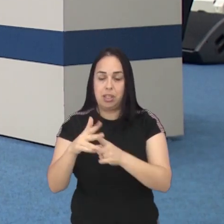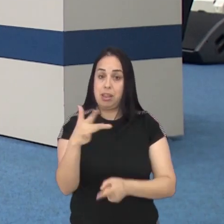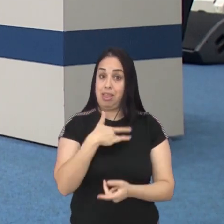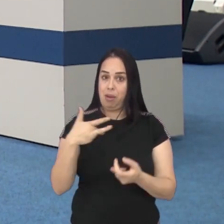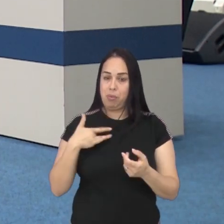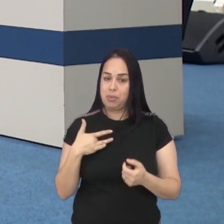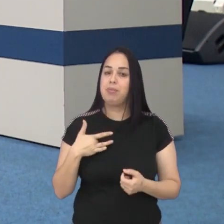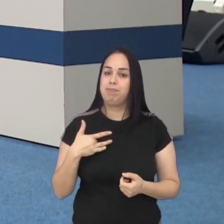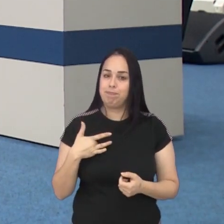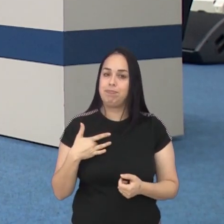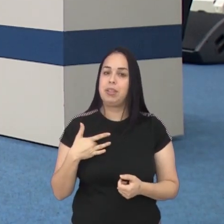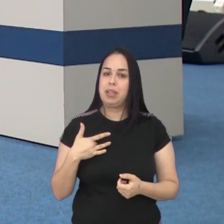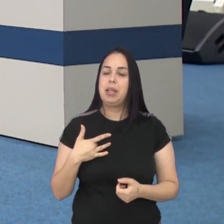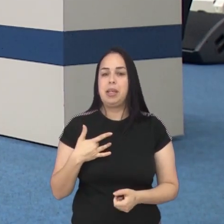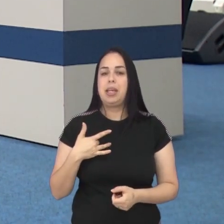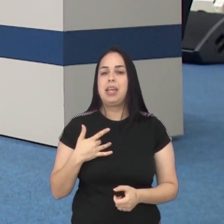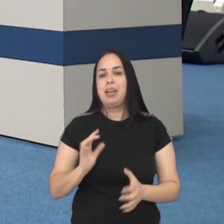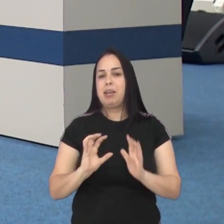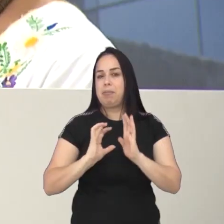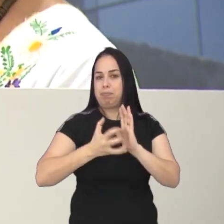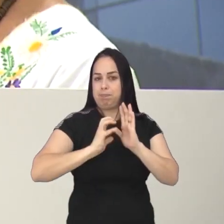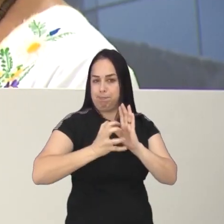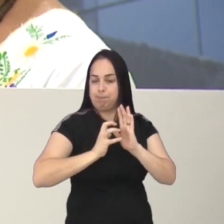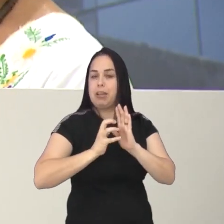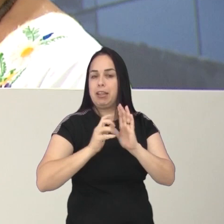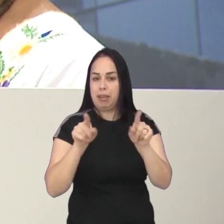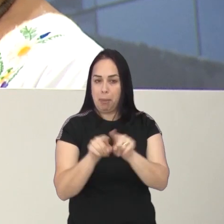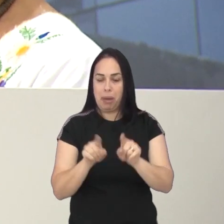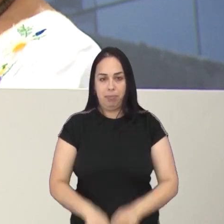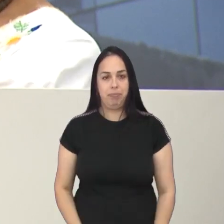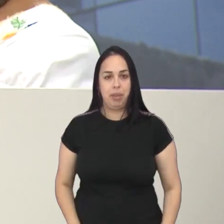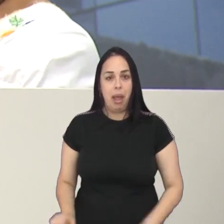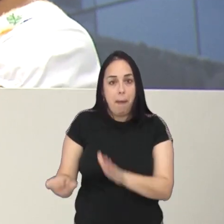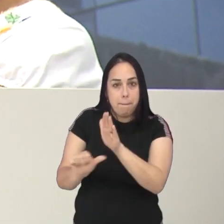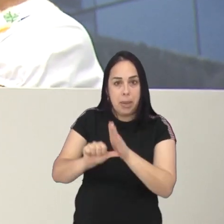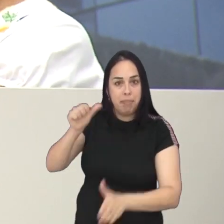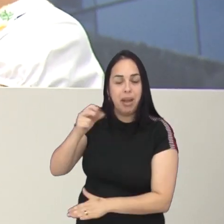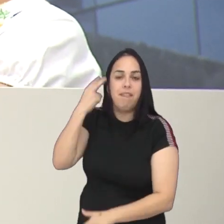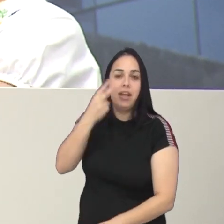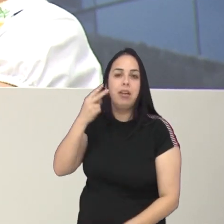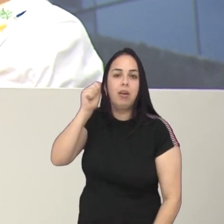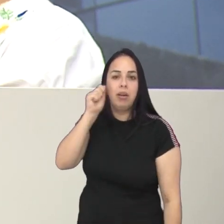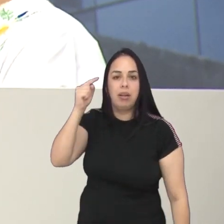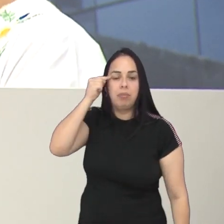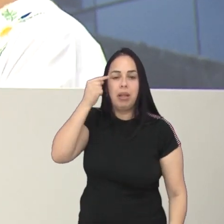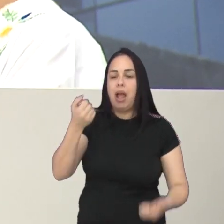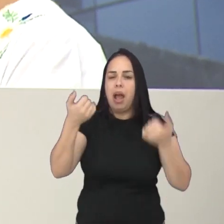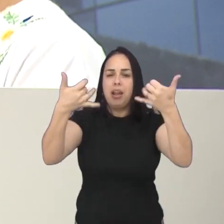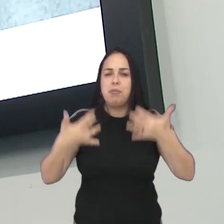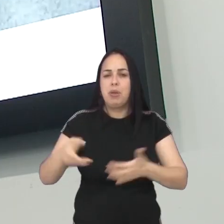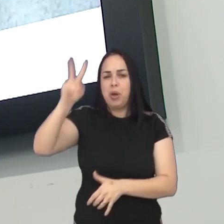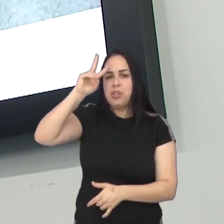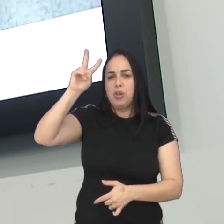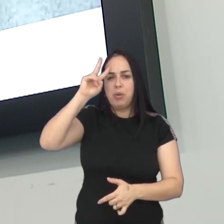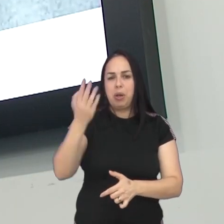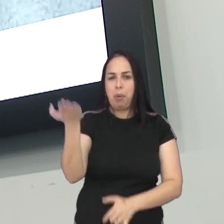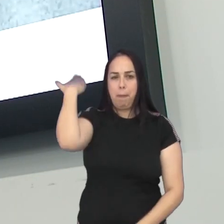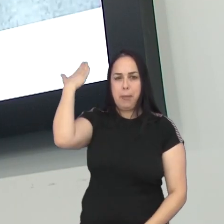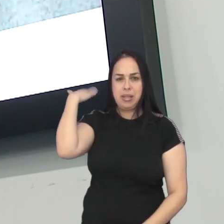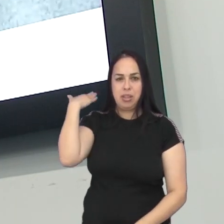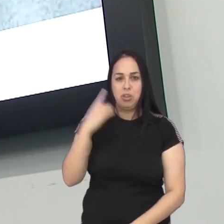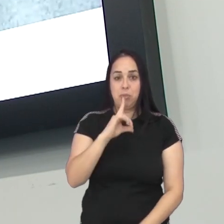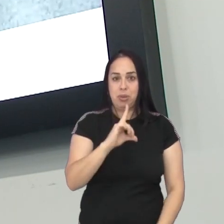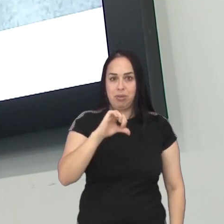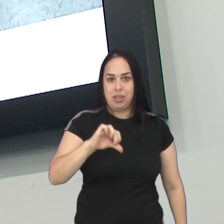pública, saúde e questões partidárias. A primeira oradora, a vereadora Amélia Naomi, fez um levante histórico sobre o golpe militar